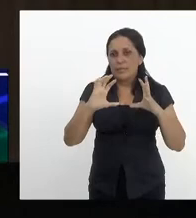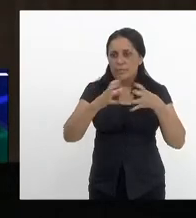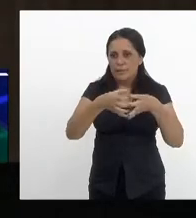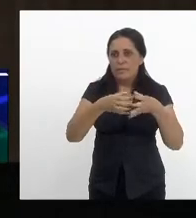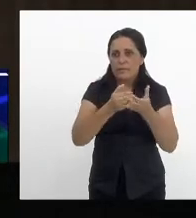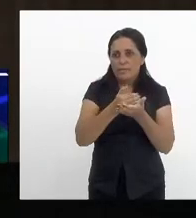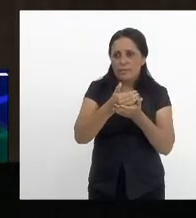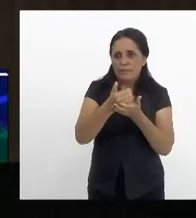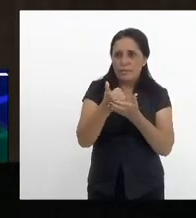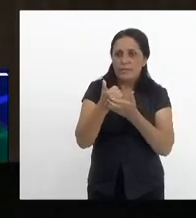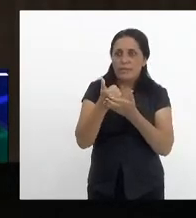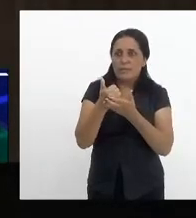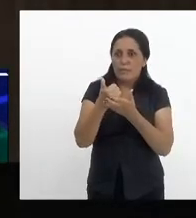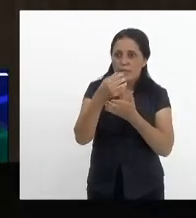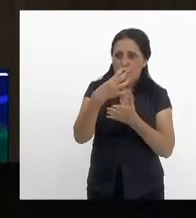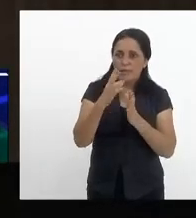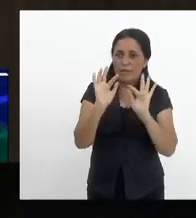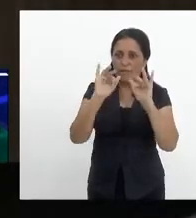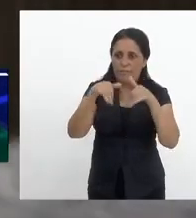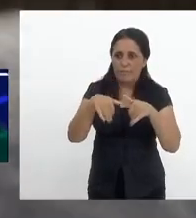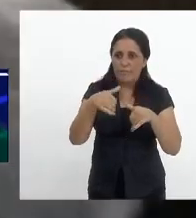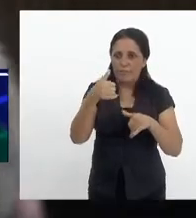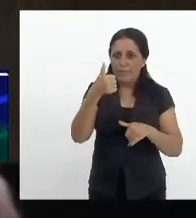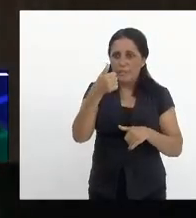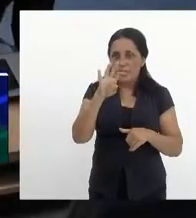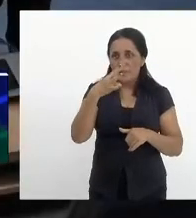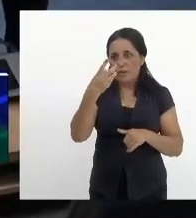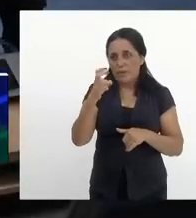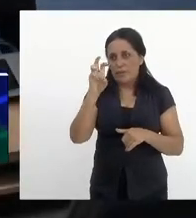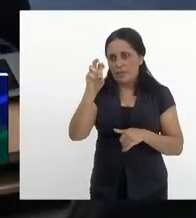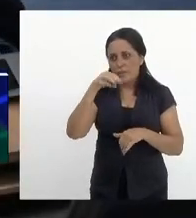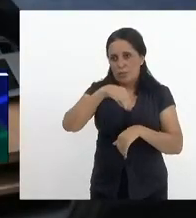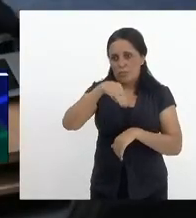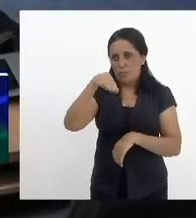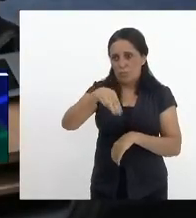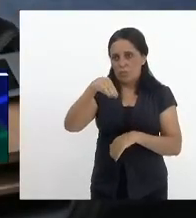horas, encerrou-se às 15 horas e 45 minutos.